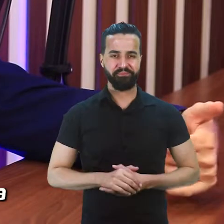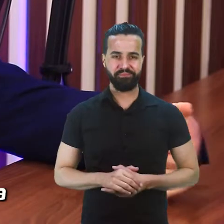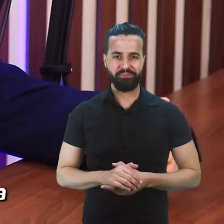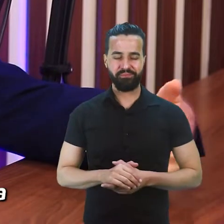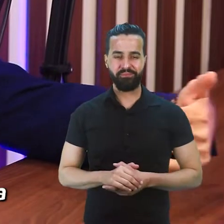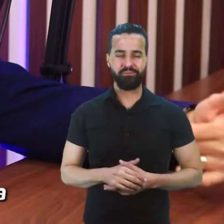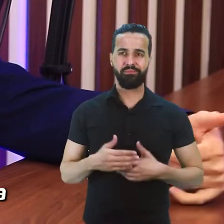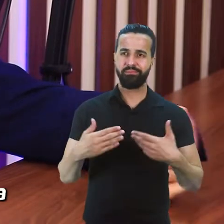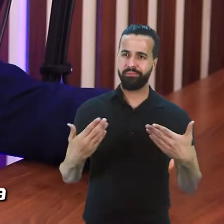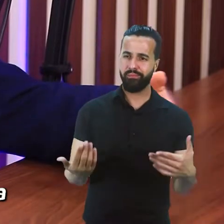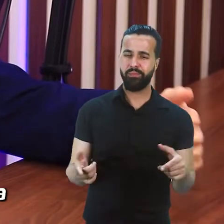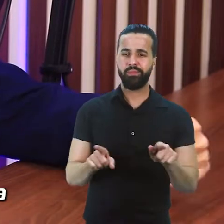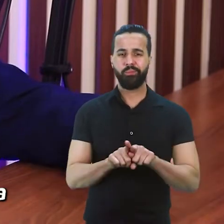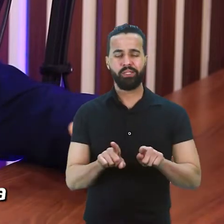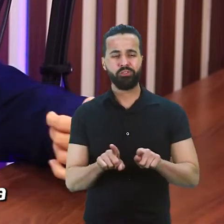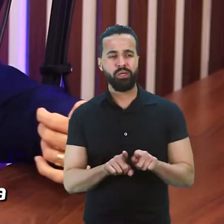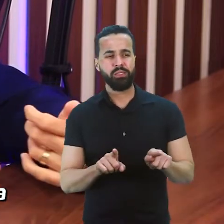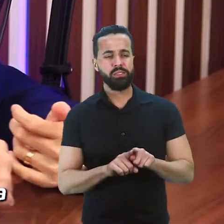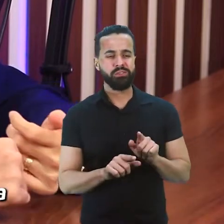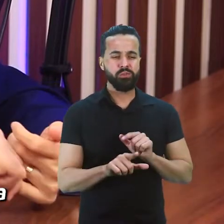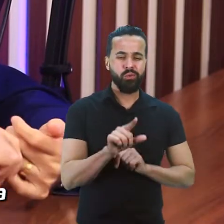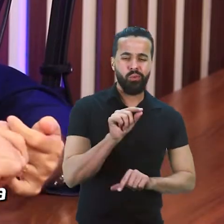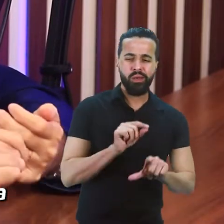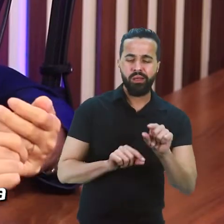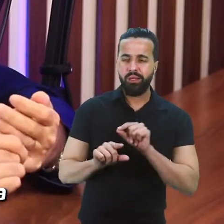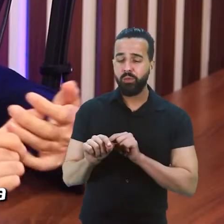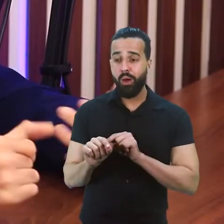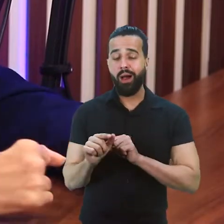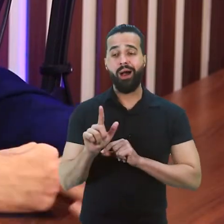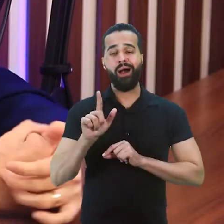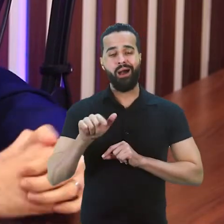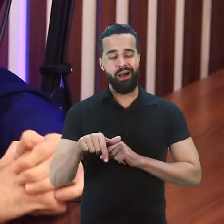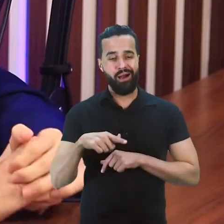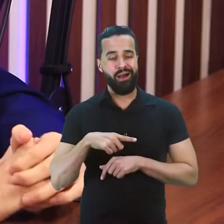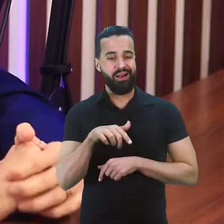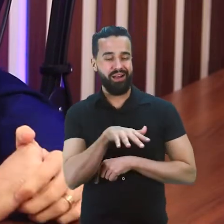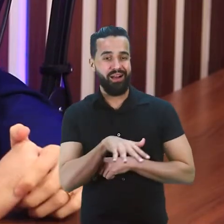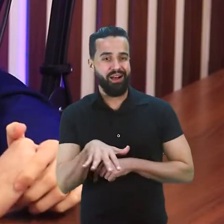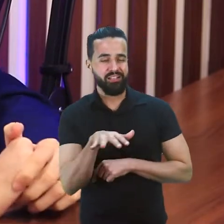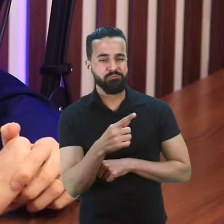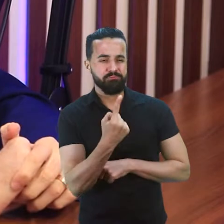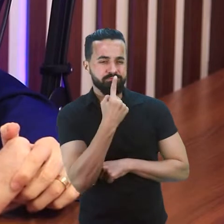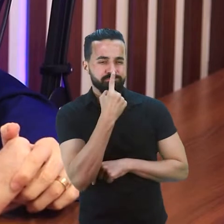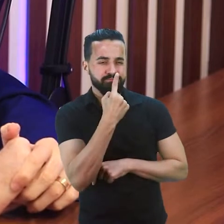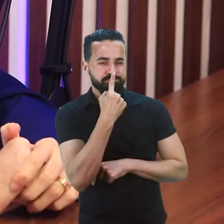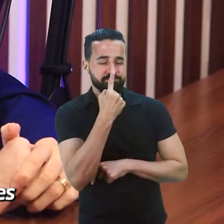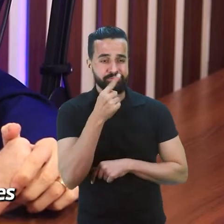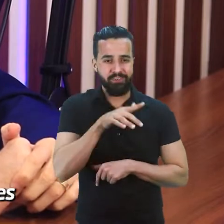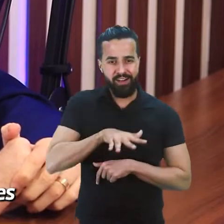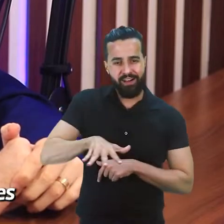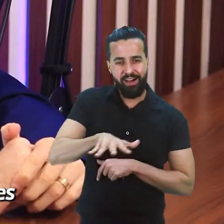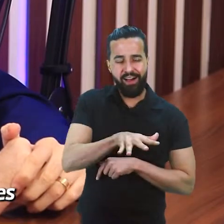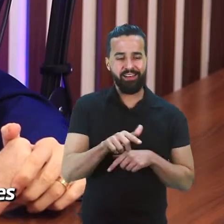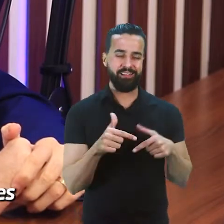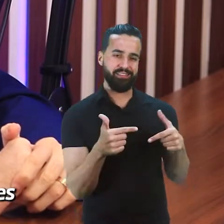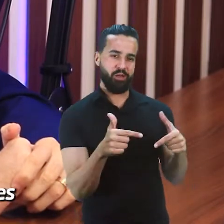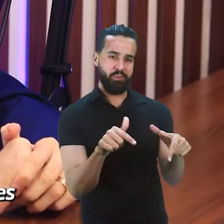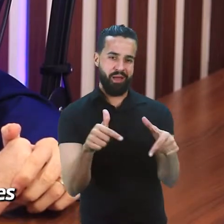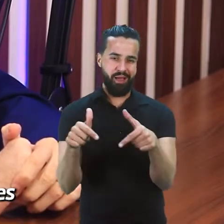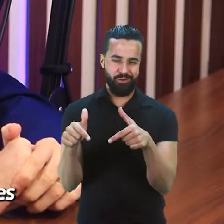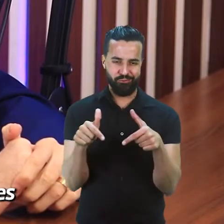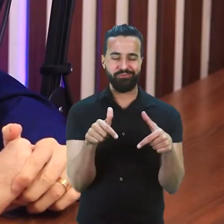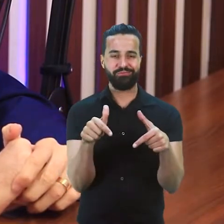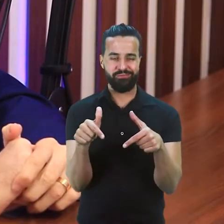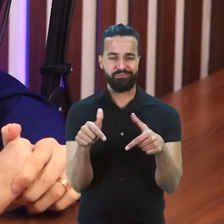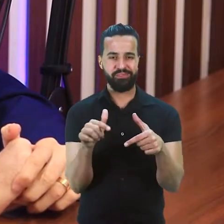E aí eu já estava meio definindo ali que eu queria atuar na área trabalhista, Antônio. Né? Eu já tinha estagiado aí nesses 2